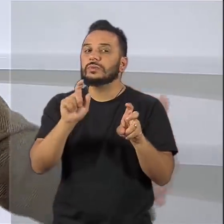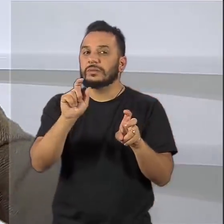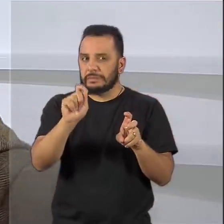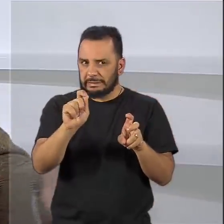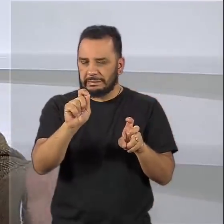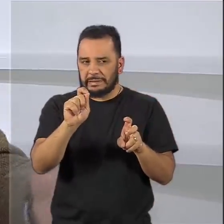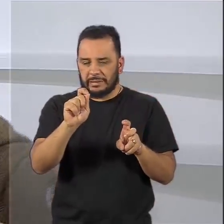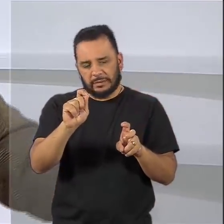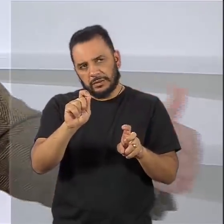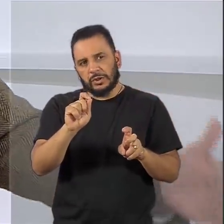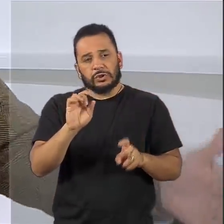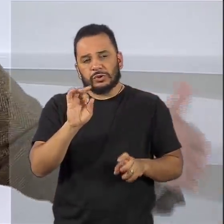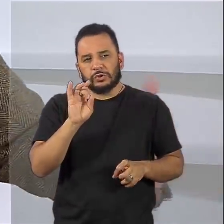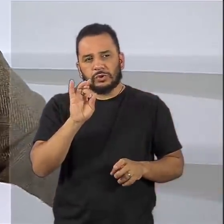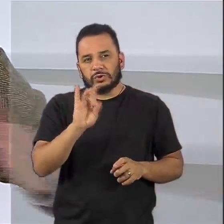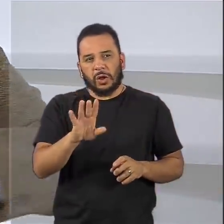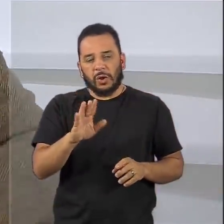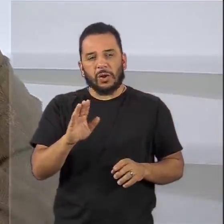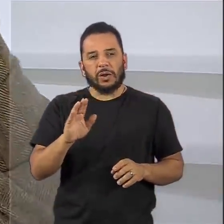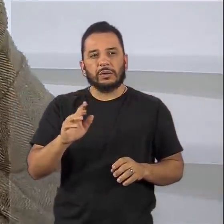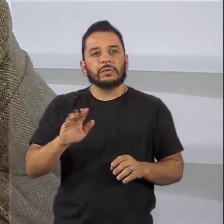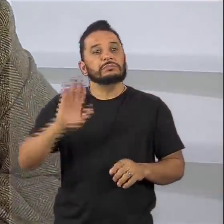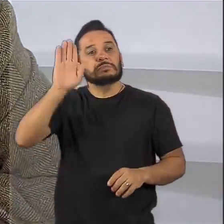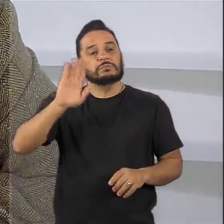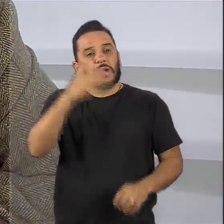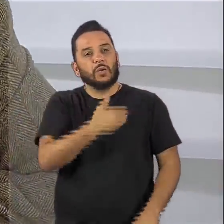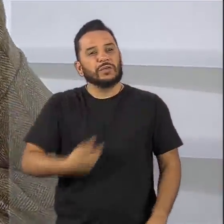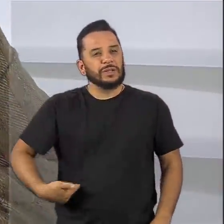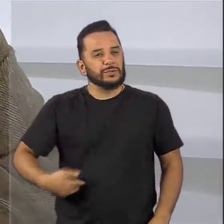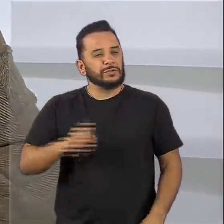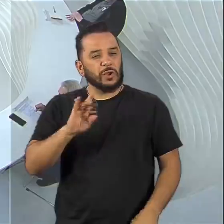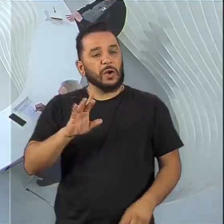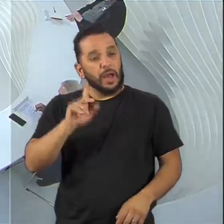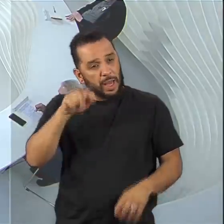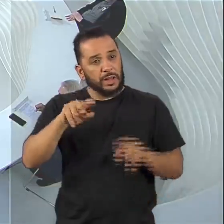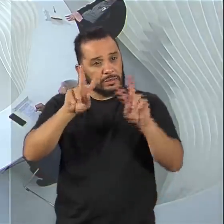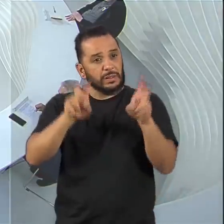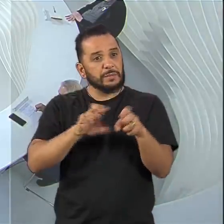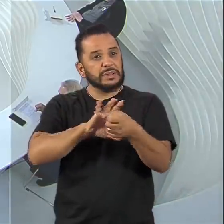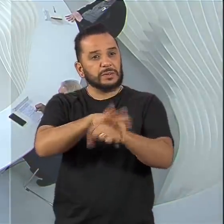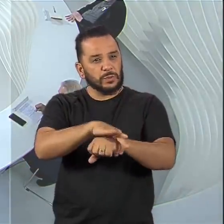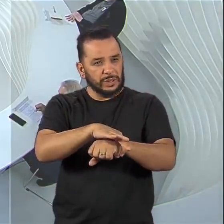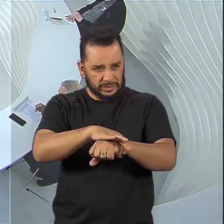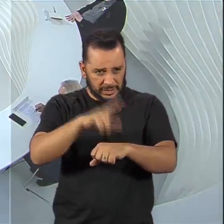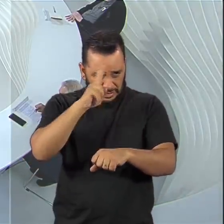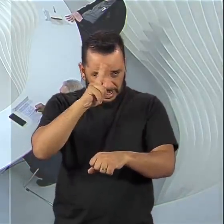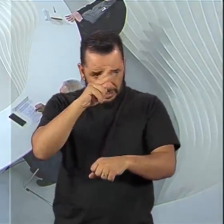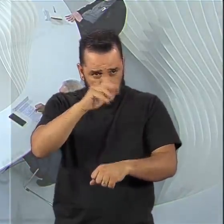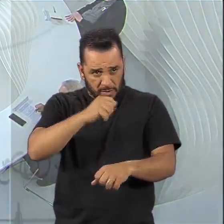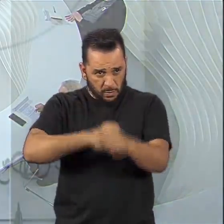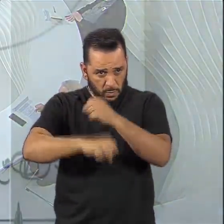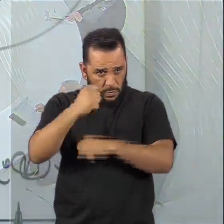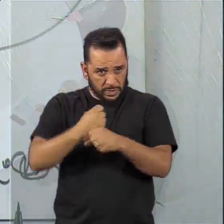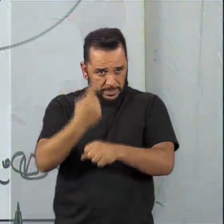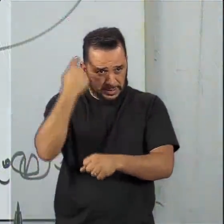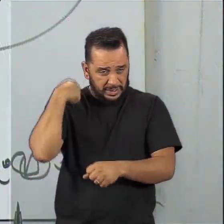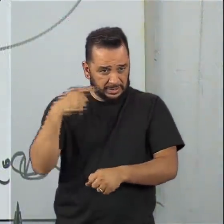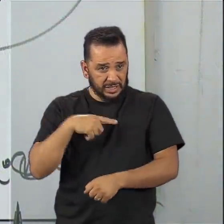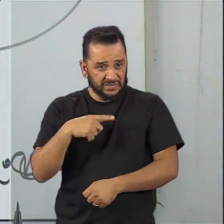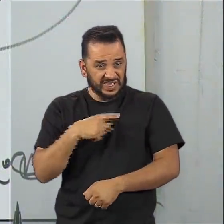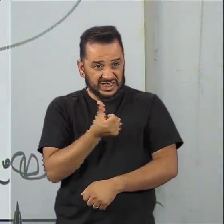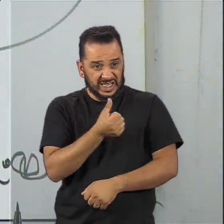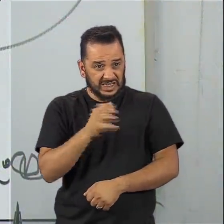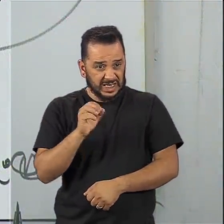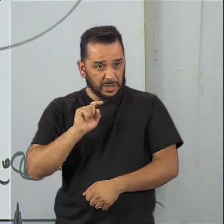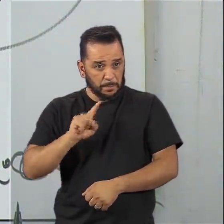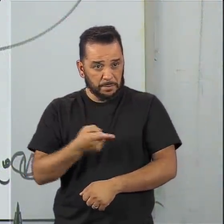monopólio das campanhas de governador, é a questão da segurança. O Brasil teve, o ano passado, mais de 60 mil homicídios, né?